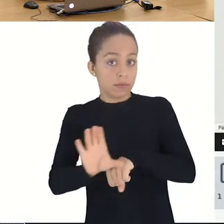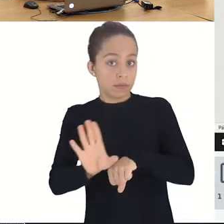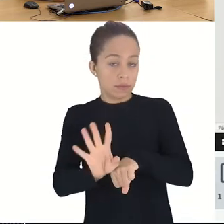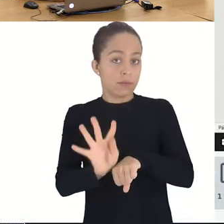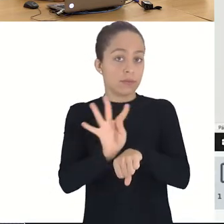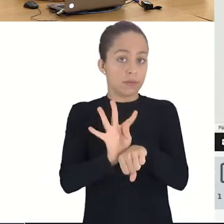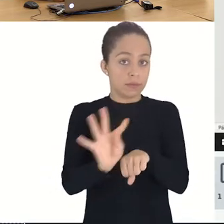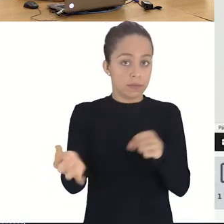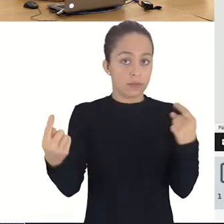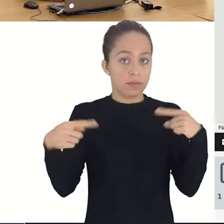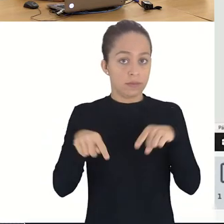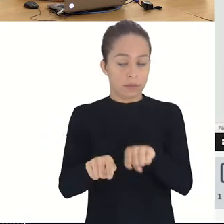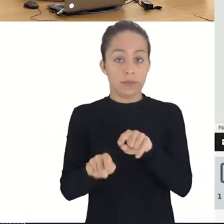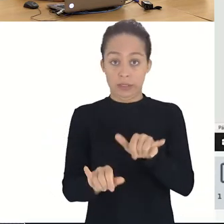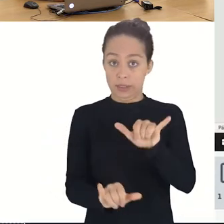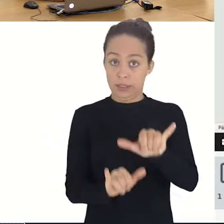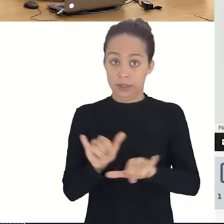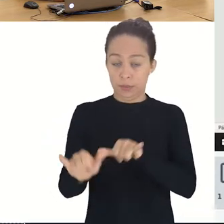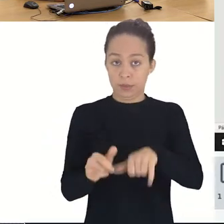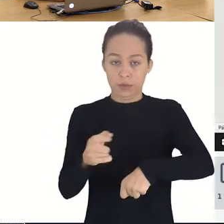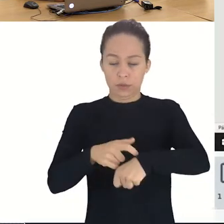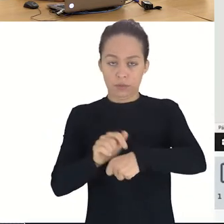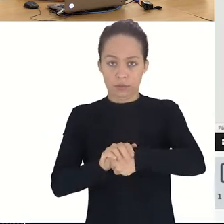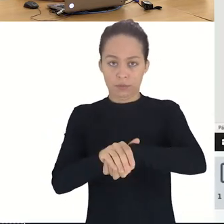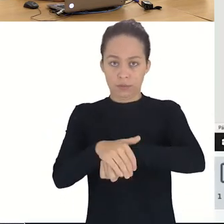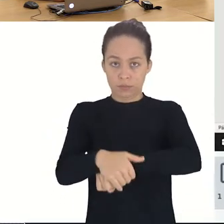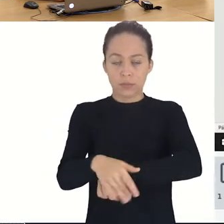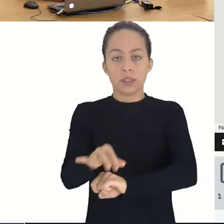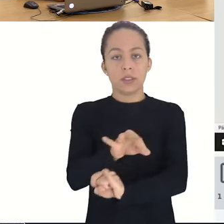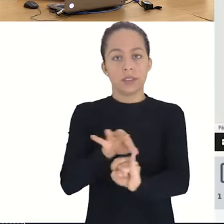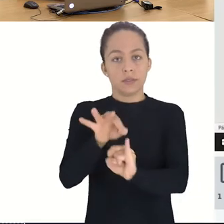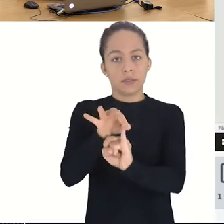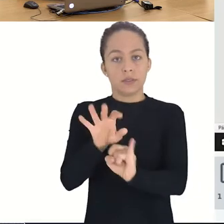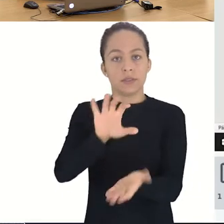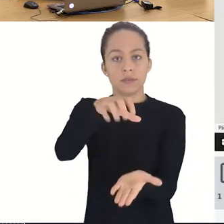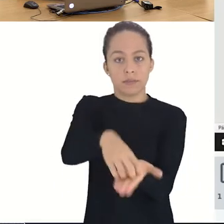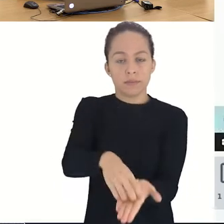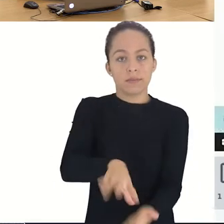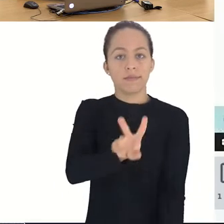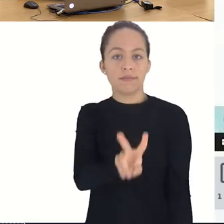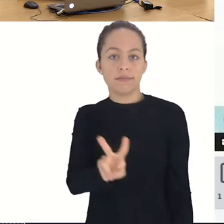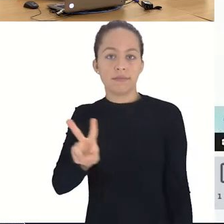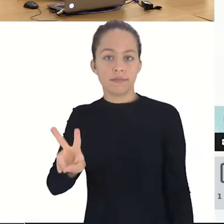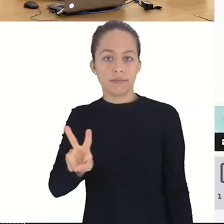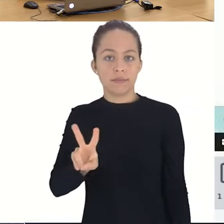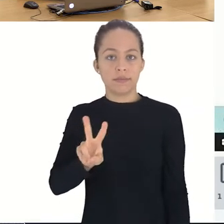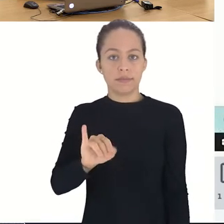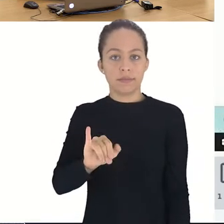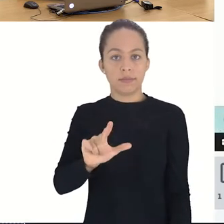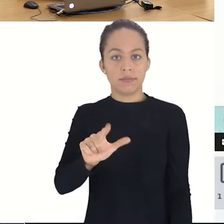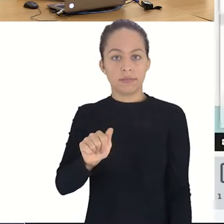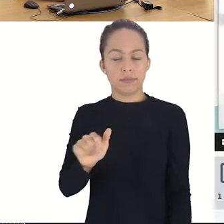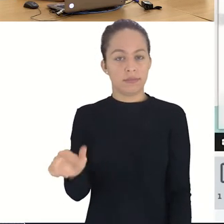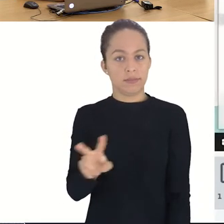Próximo curso, técnico concomitante em química, noturno do campus Vila Velha.